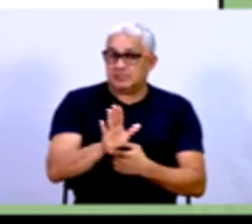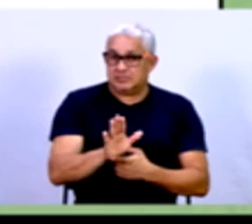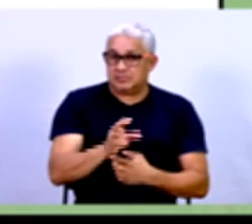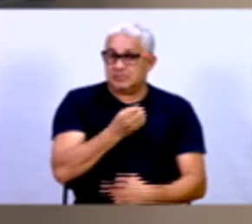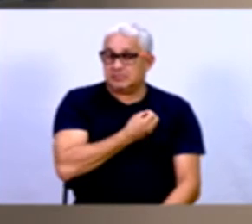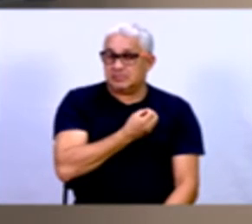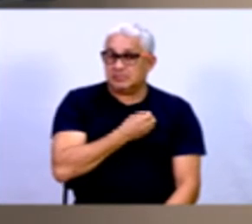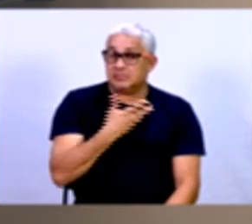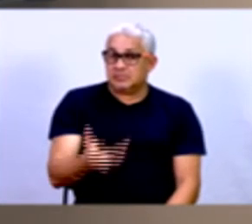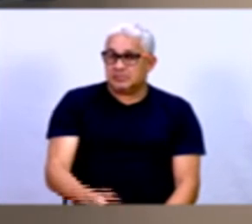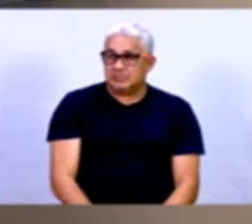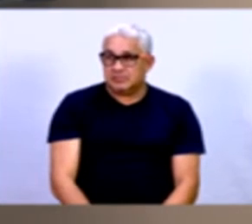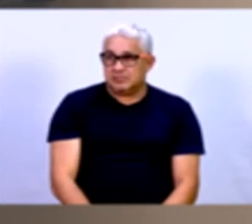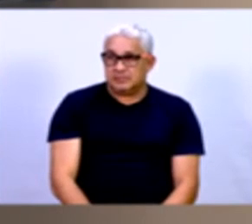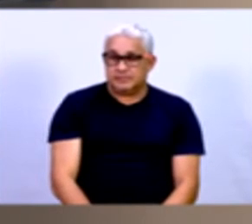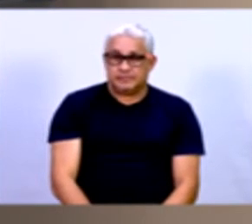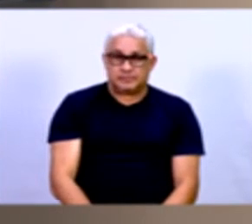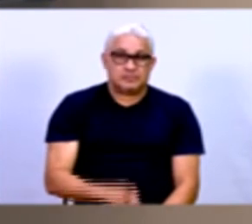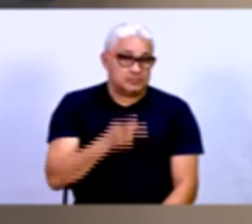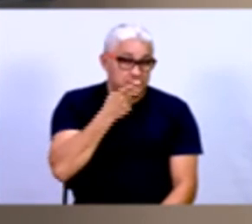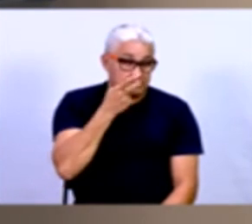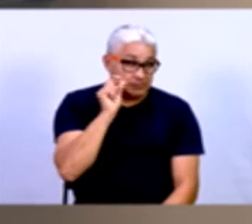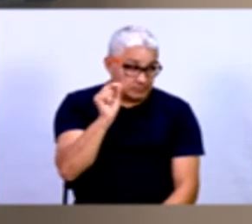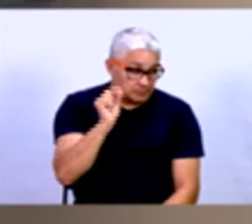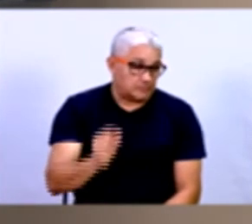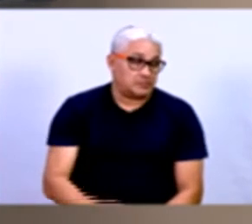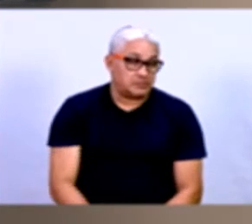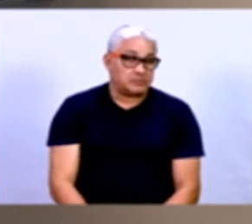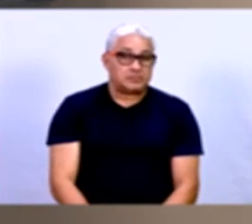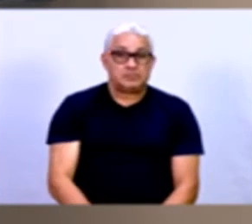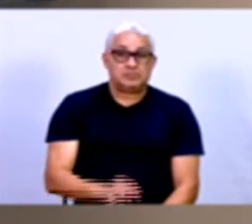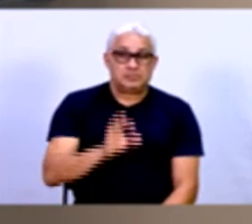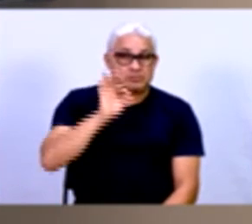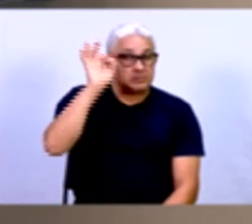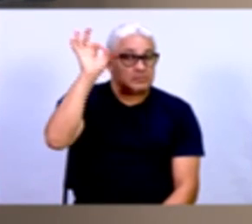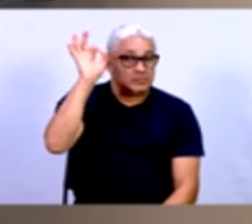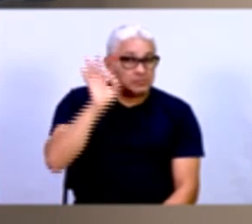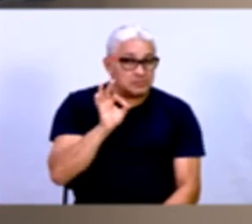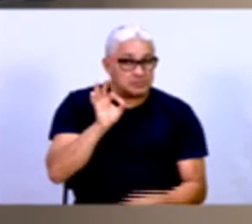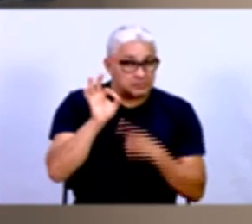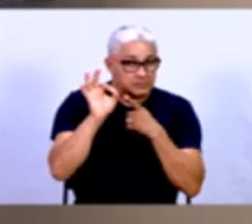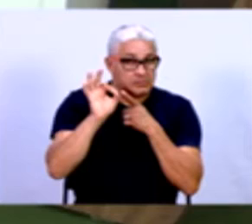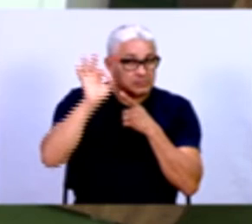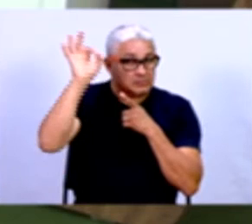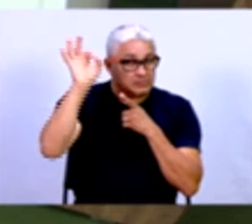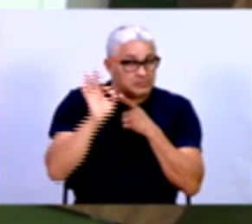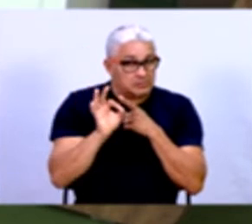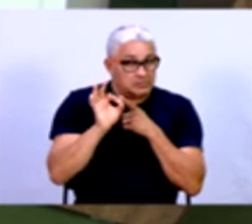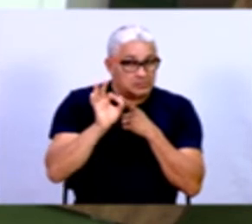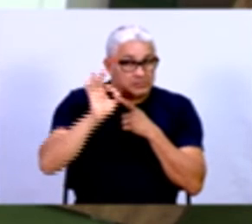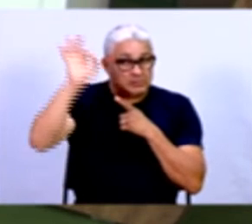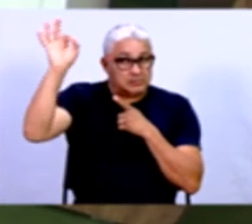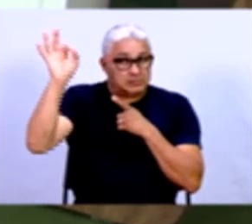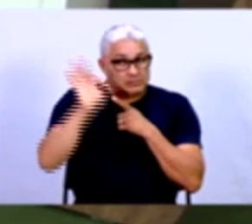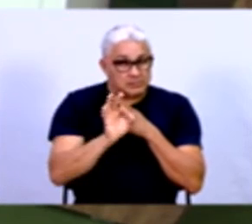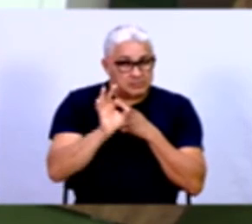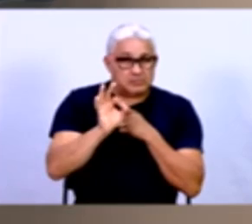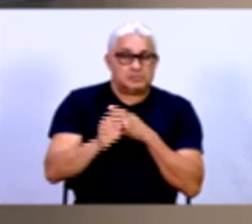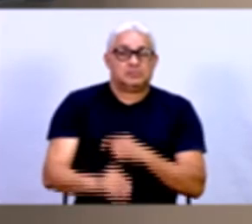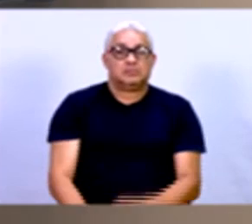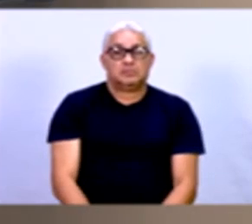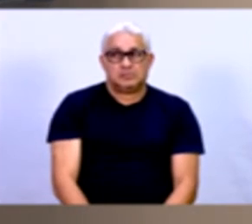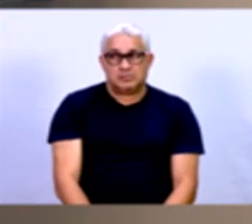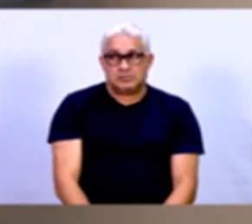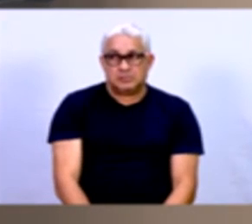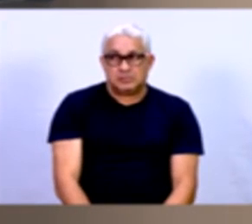Pessoal, a gente está falando nada mais, nada menos do que porcentagem. A gente falou nisso na aula anterior, né, professor? Então, a gente nada mais está falando,